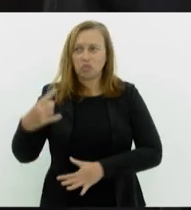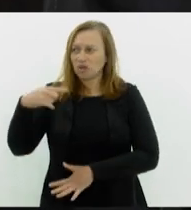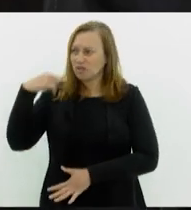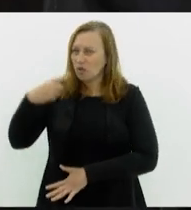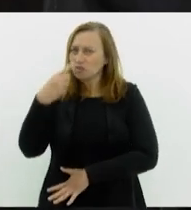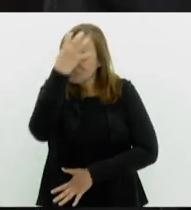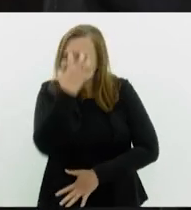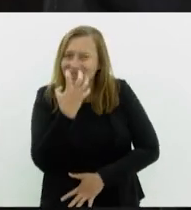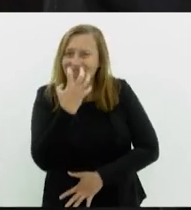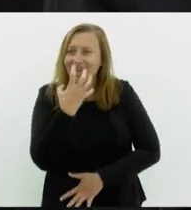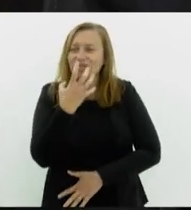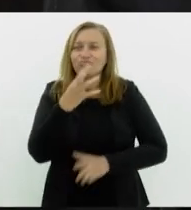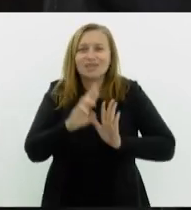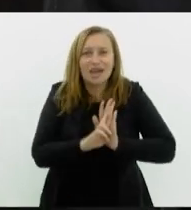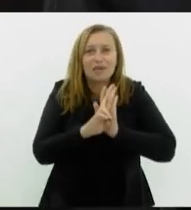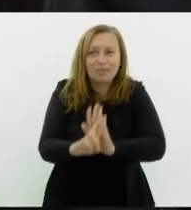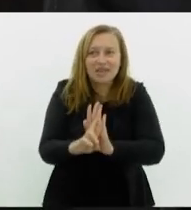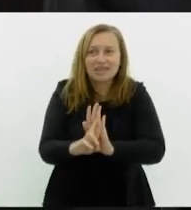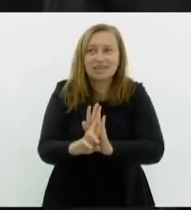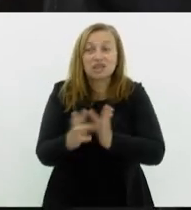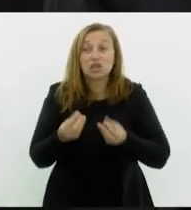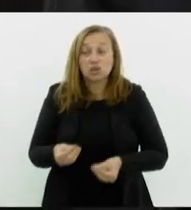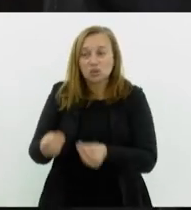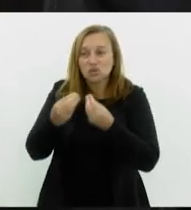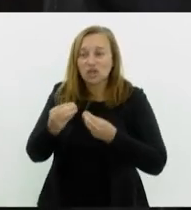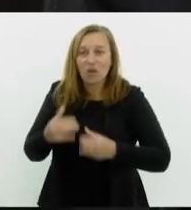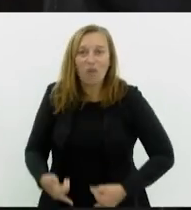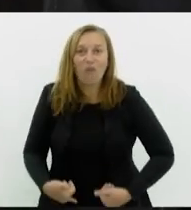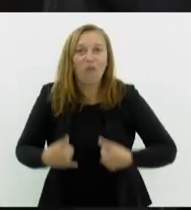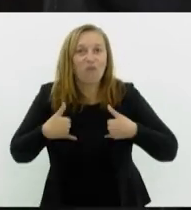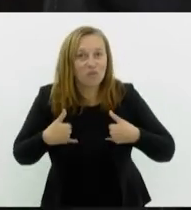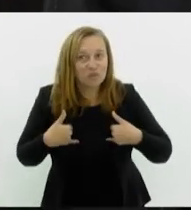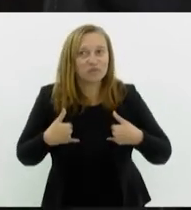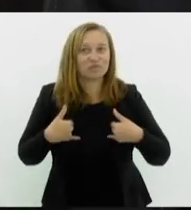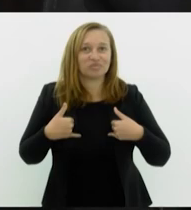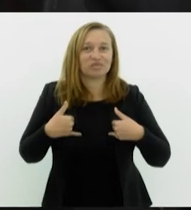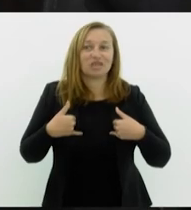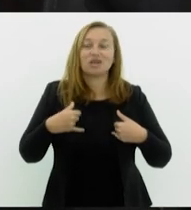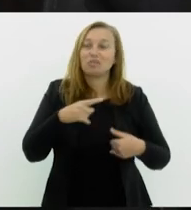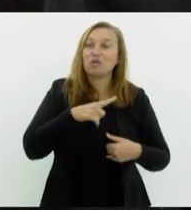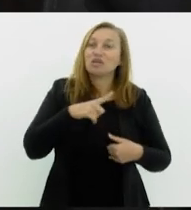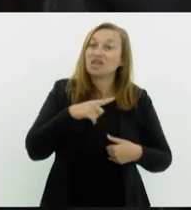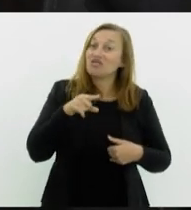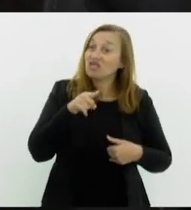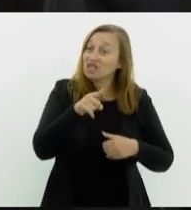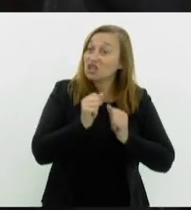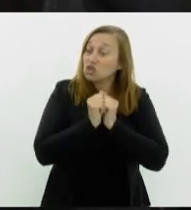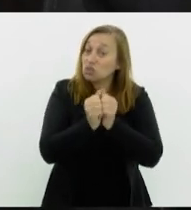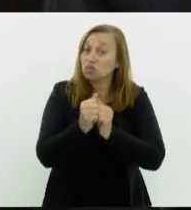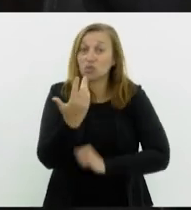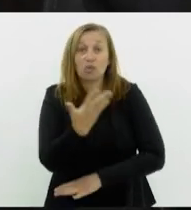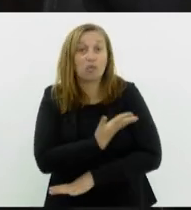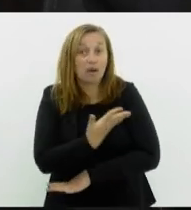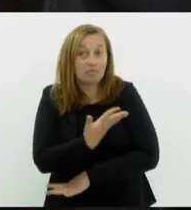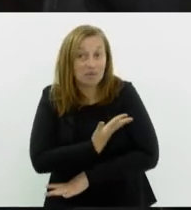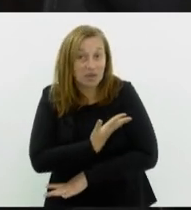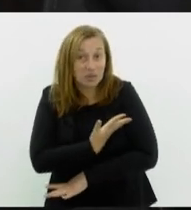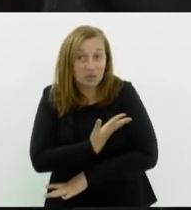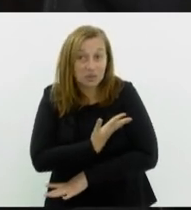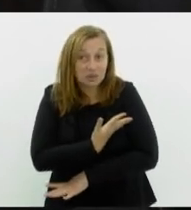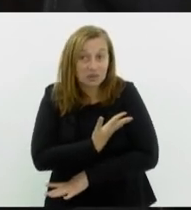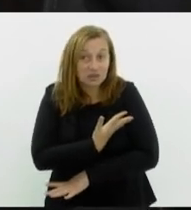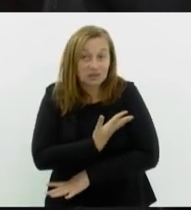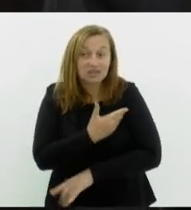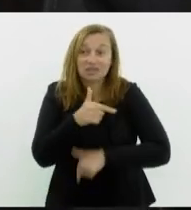sério, que representa, que nos dá orgulho por ter você como colega de corte